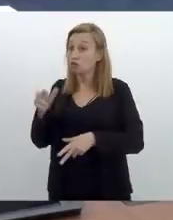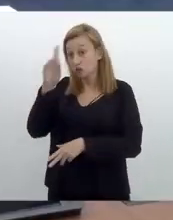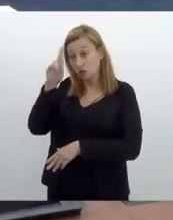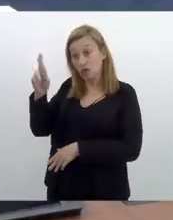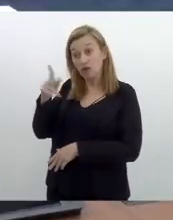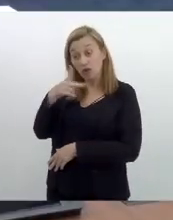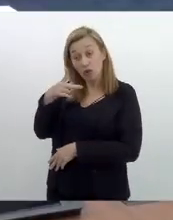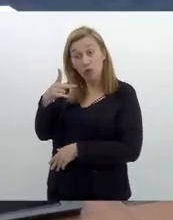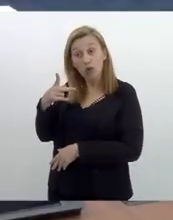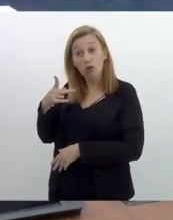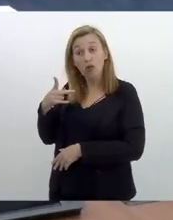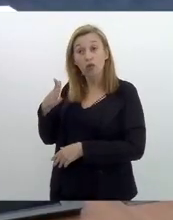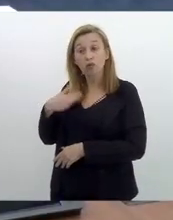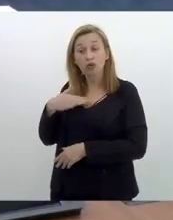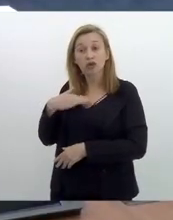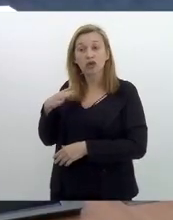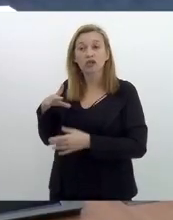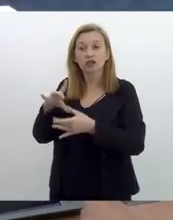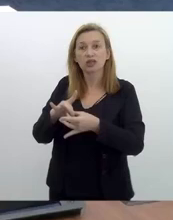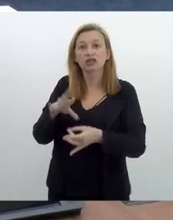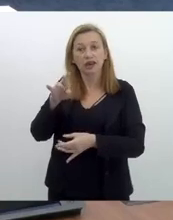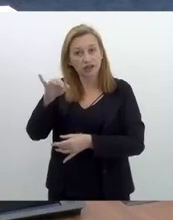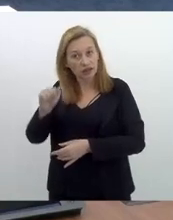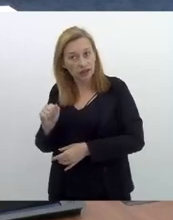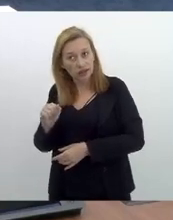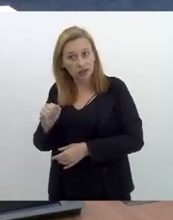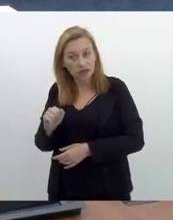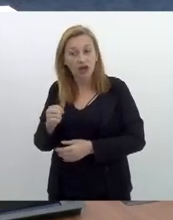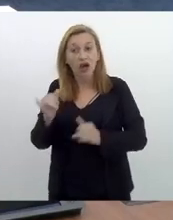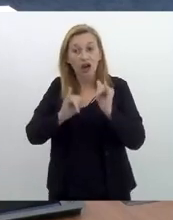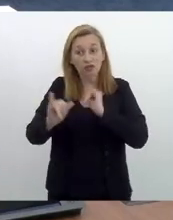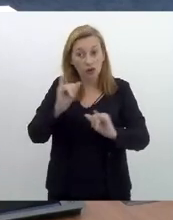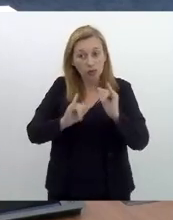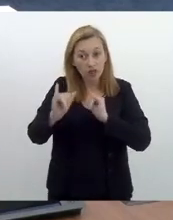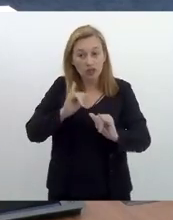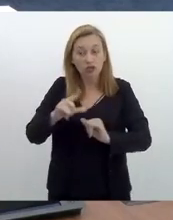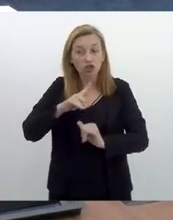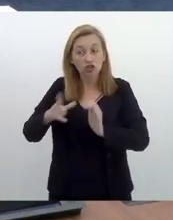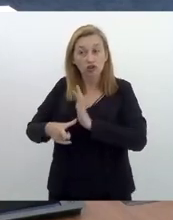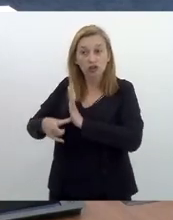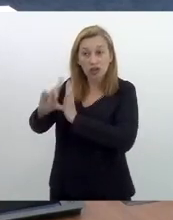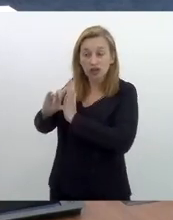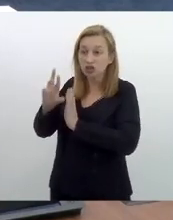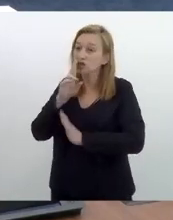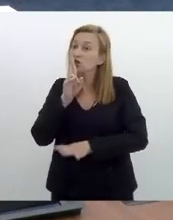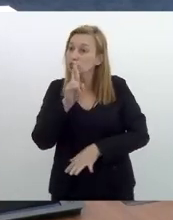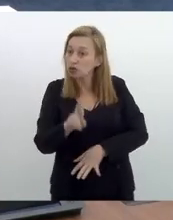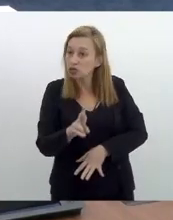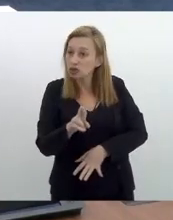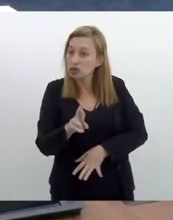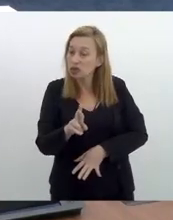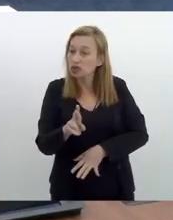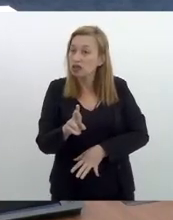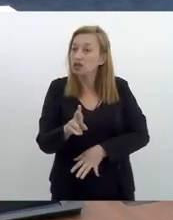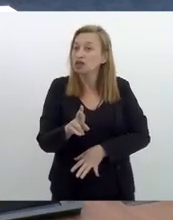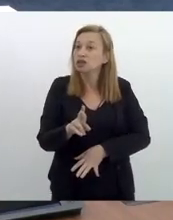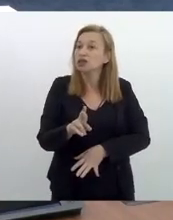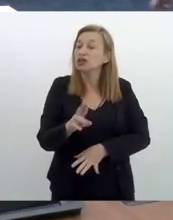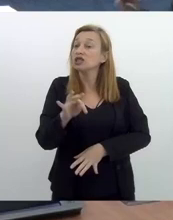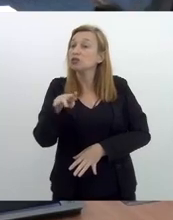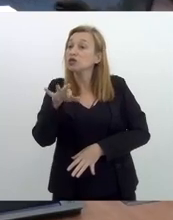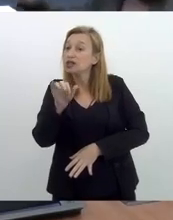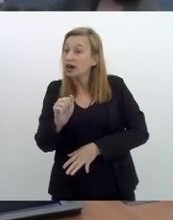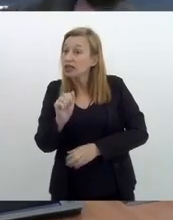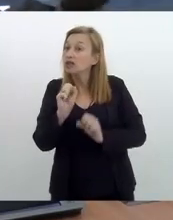a história da vinculação das receitas isso a informação que eu obtive antes de responder é que ali tem receitas tributárias que